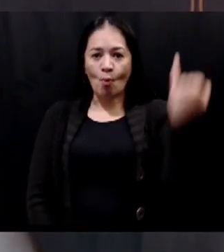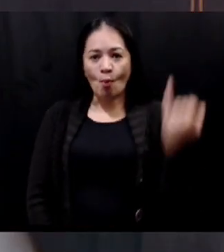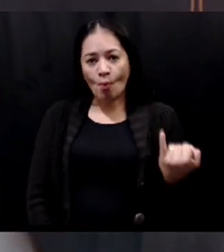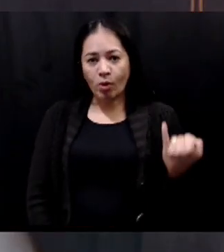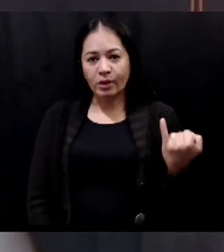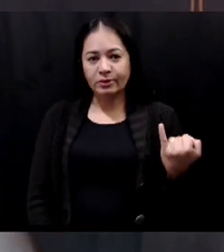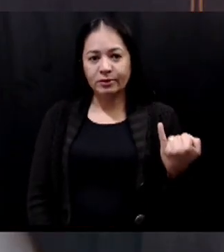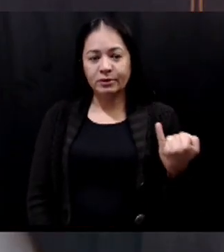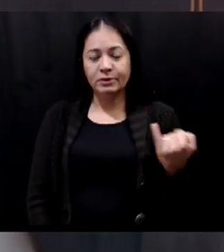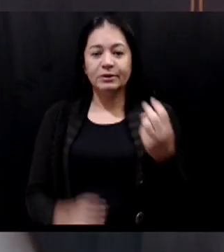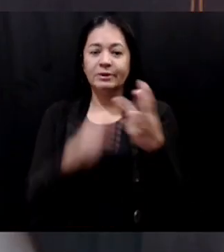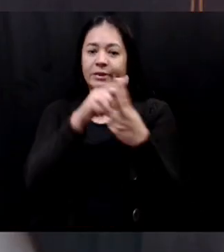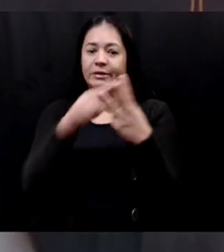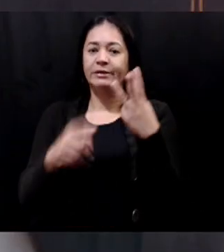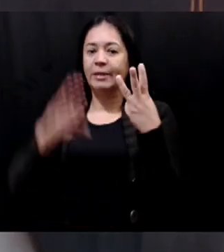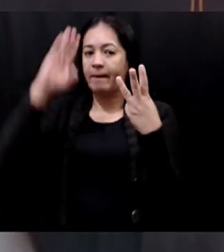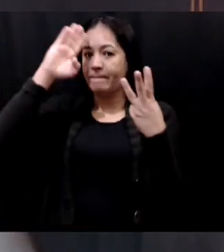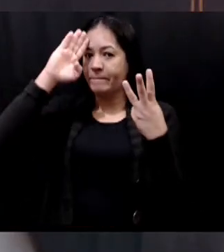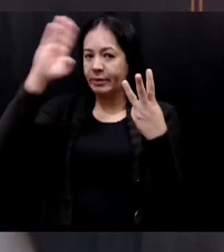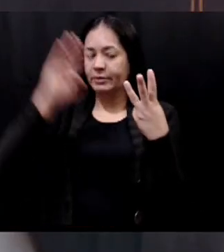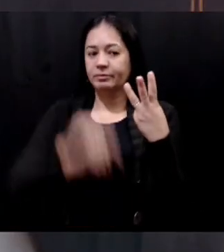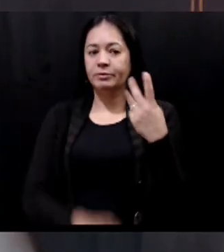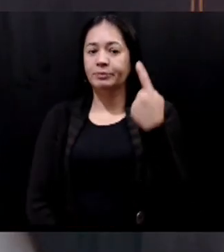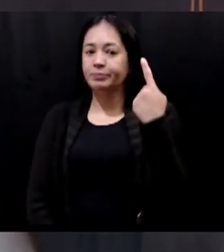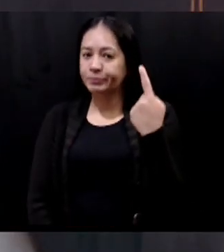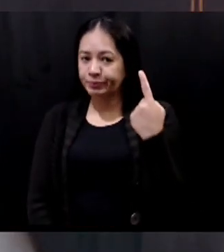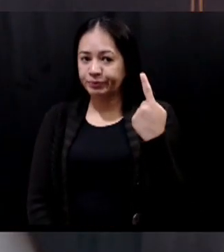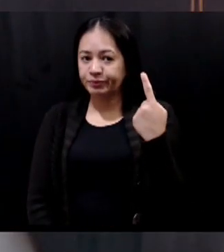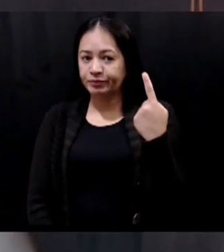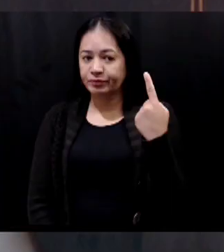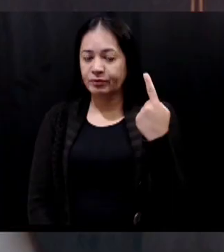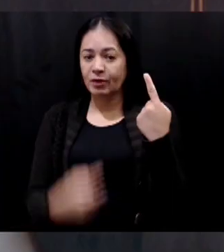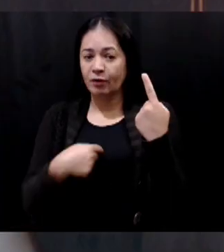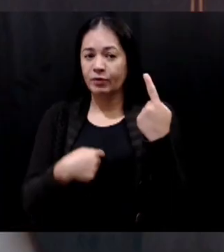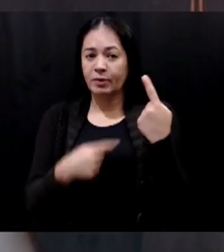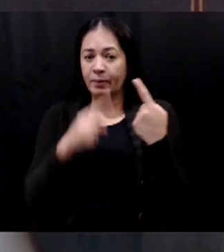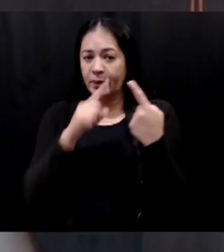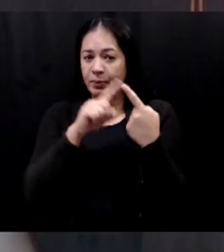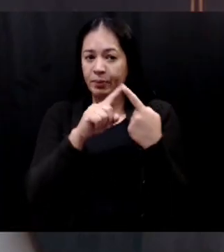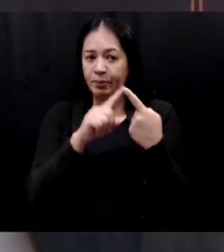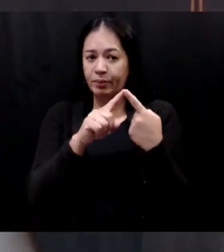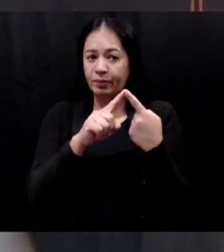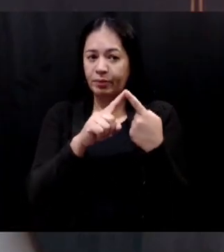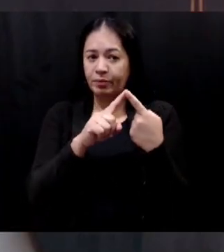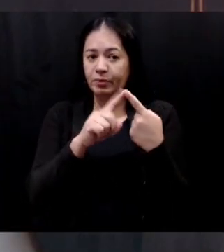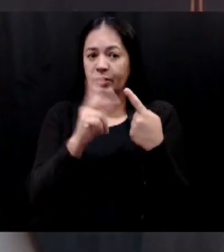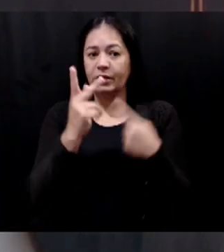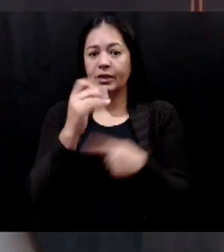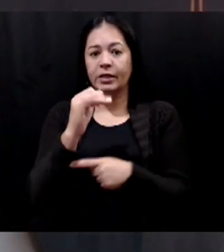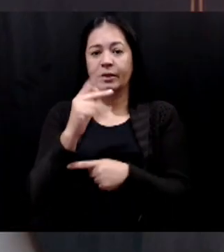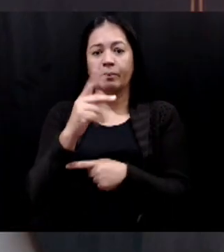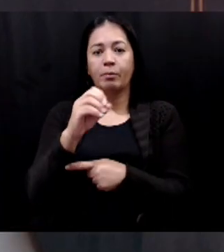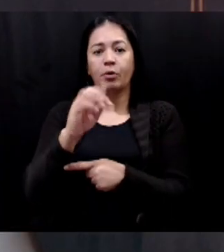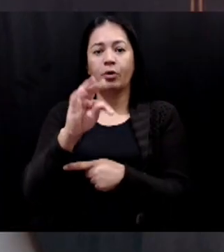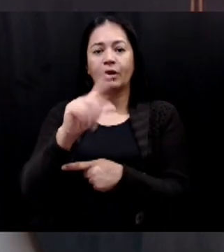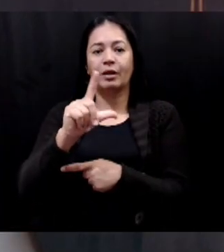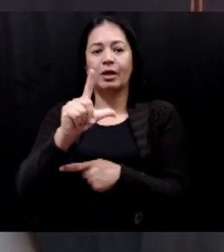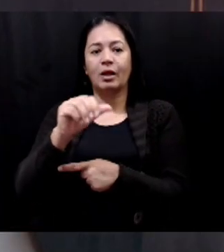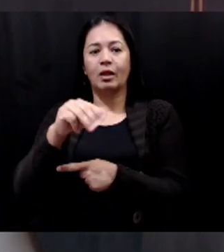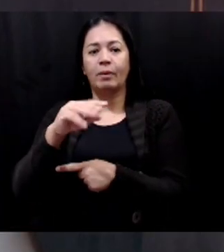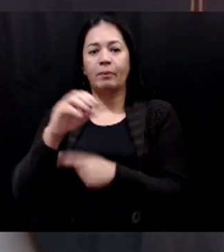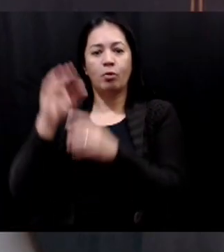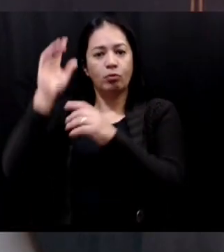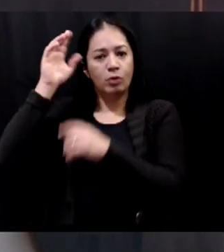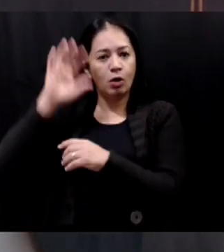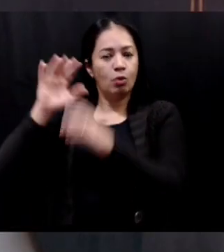principais fatores. Primeiro, eu vou explicar cada um deles, mas primeiro é o nosso hipotálamo, que é uma região do nosso cérebro, o fator